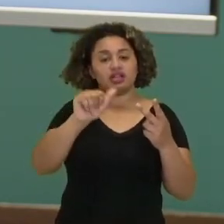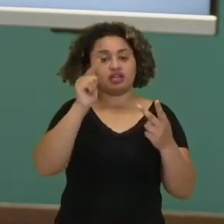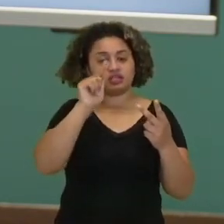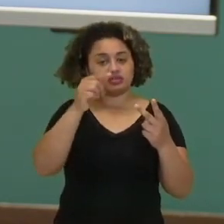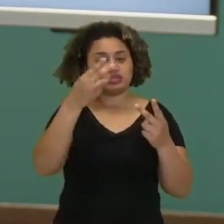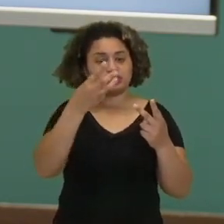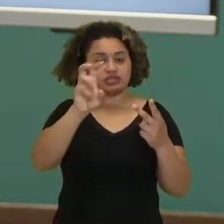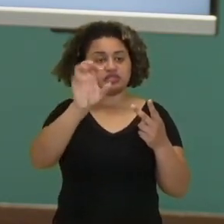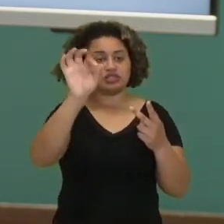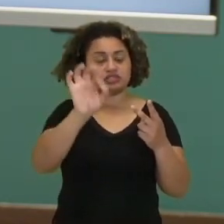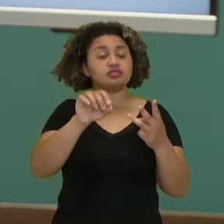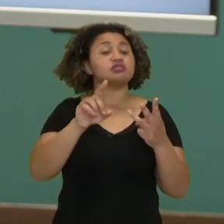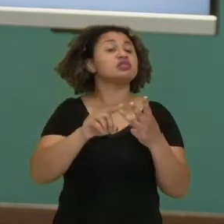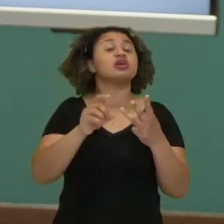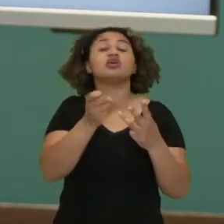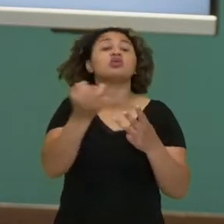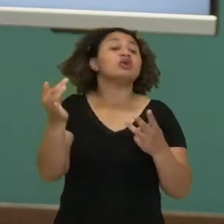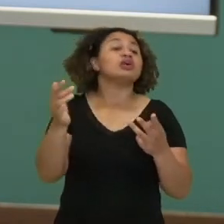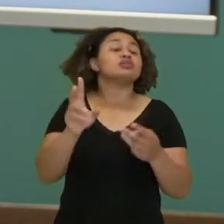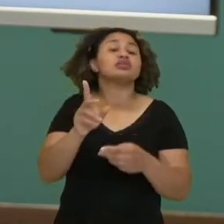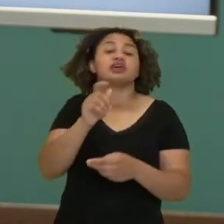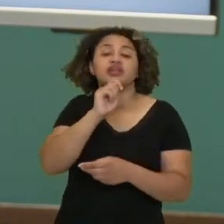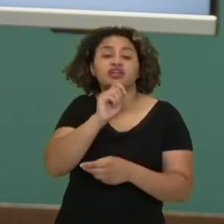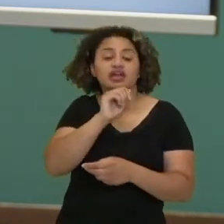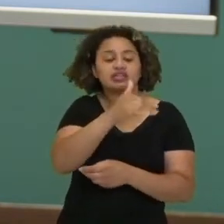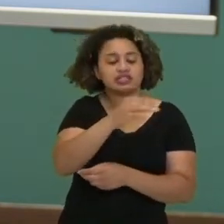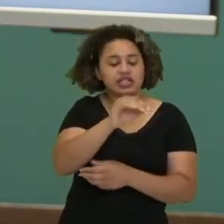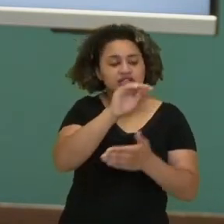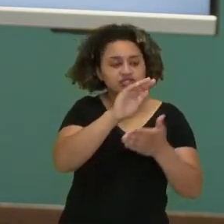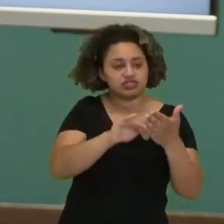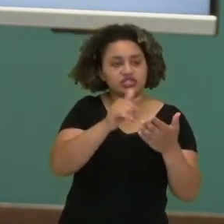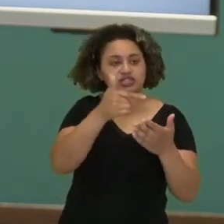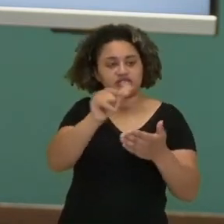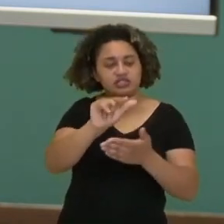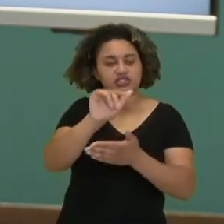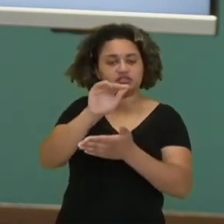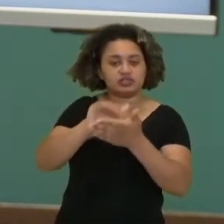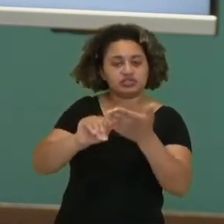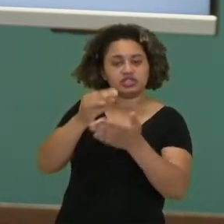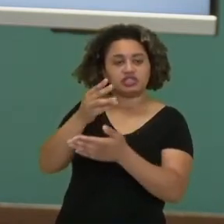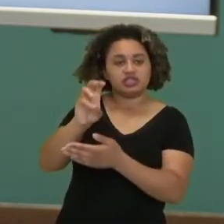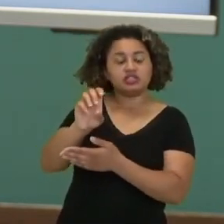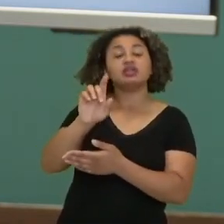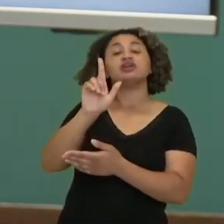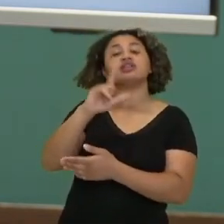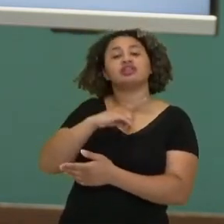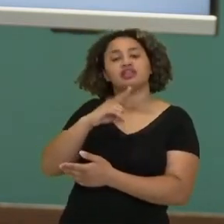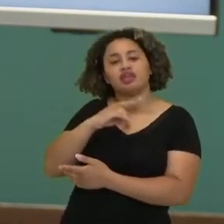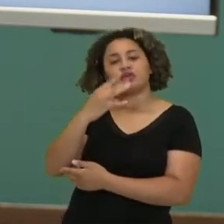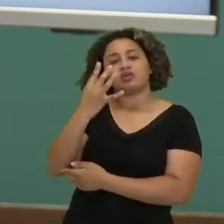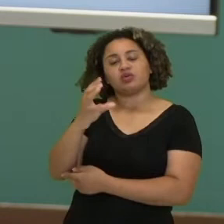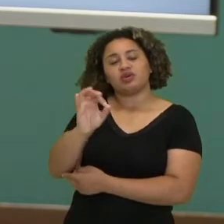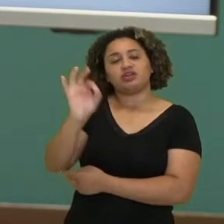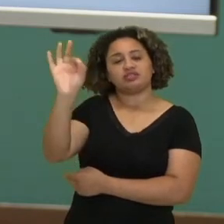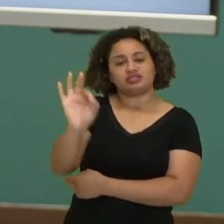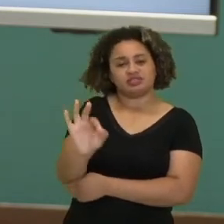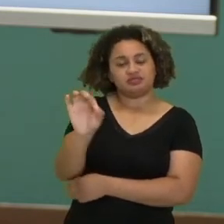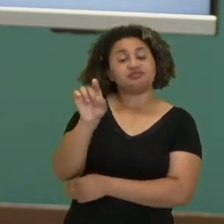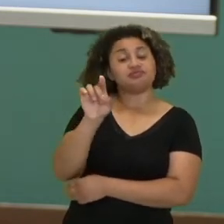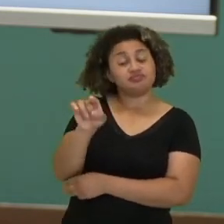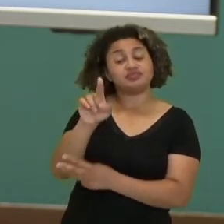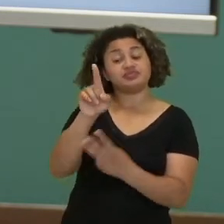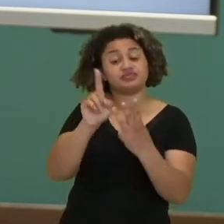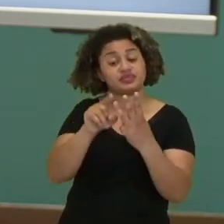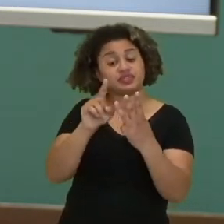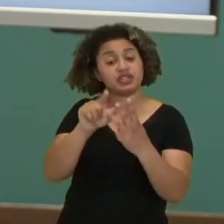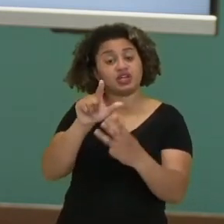Então, restam quanto? Resta 40%. Então, 40% é o percentual de pontos obtidos